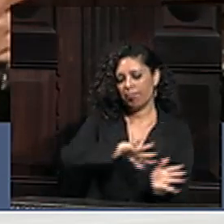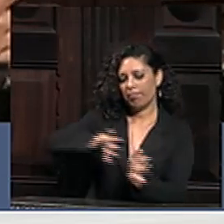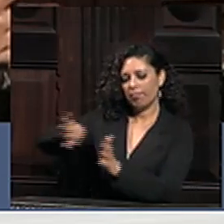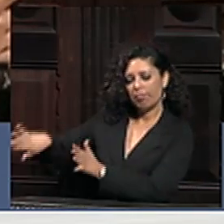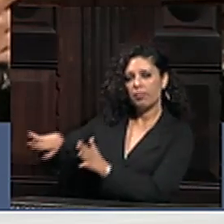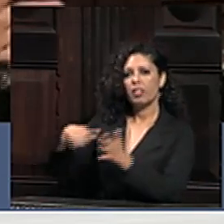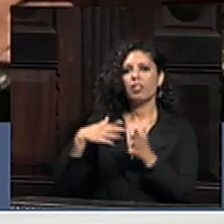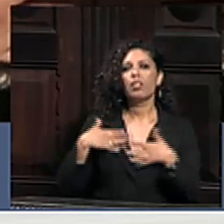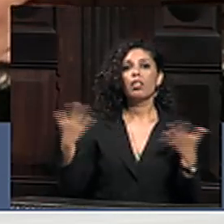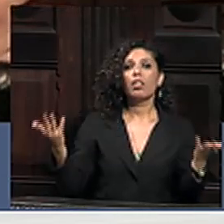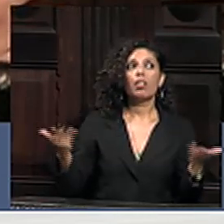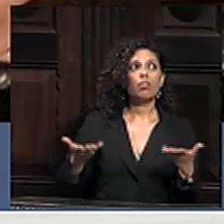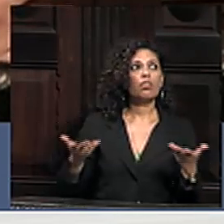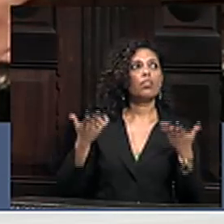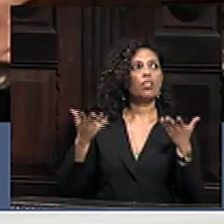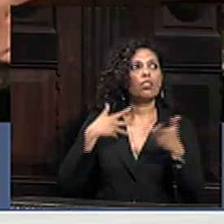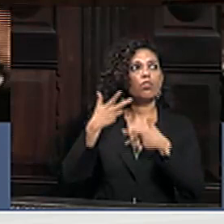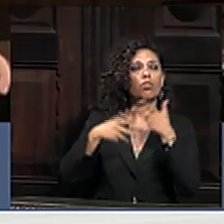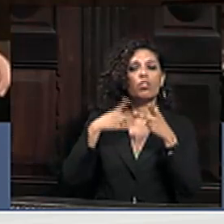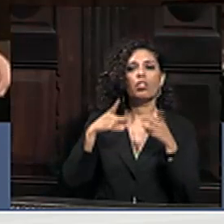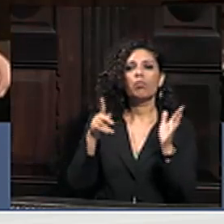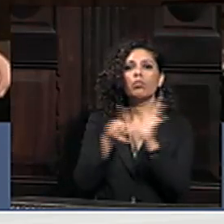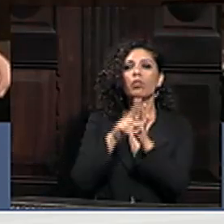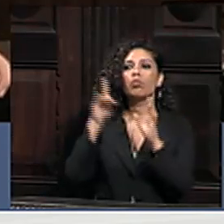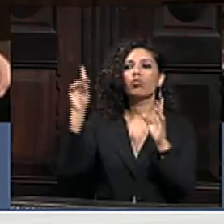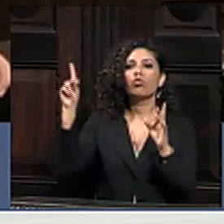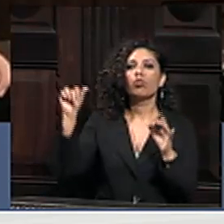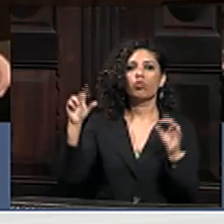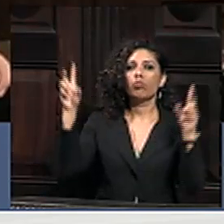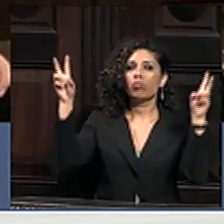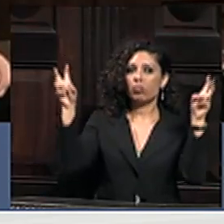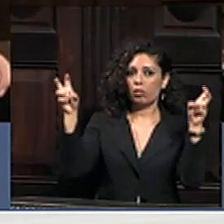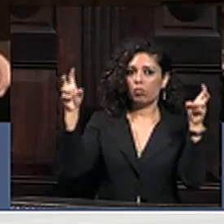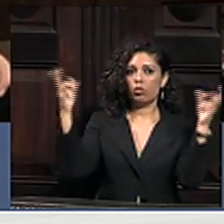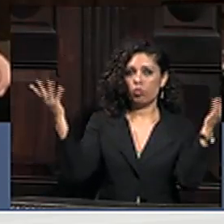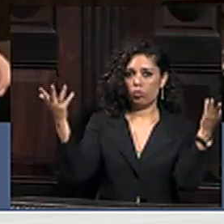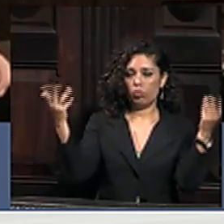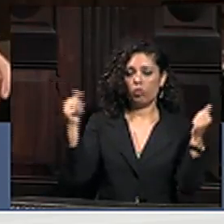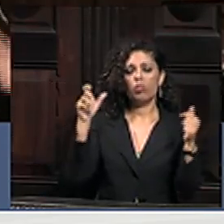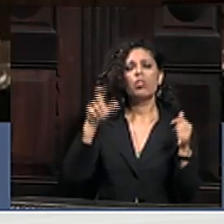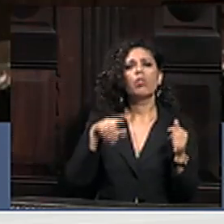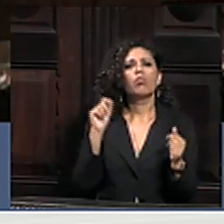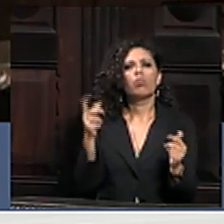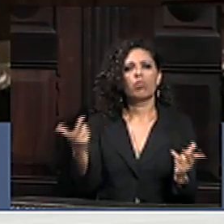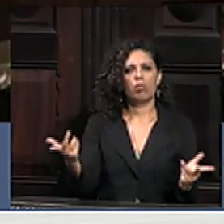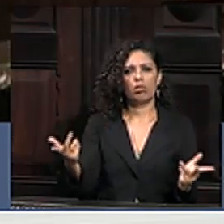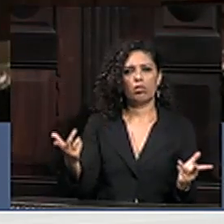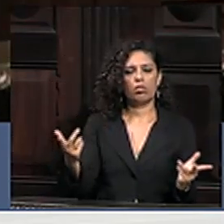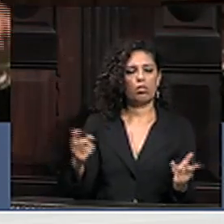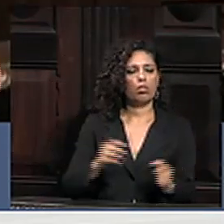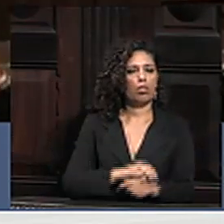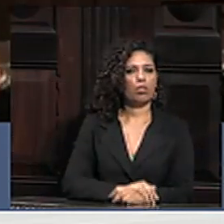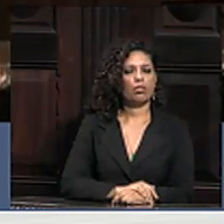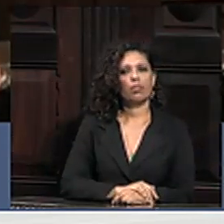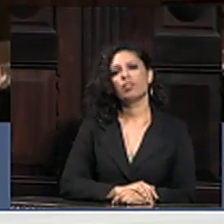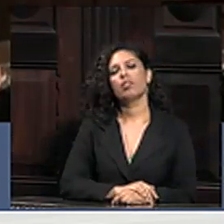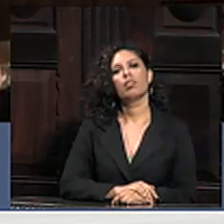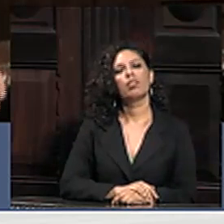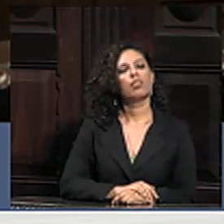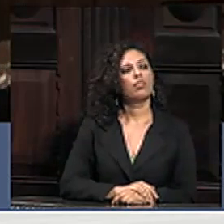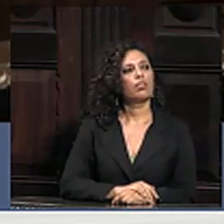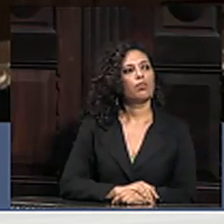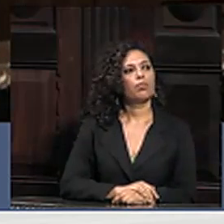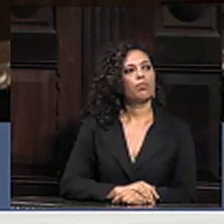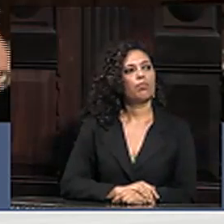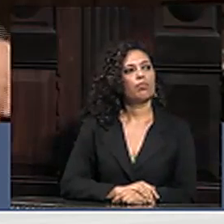à questão do dia. A questão mais importante do dia, entre tantas outras, é